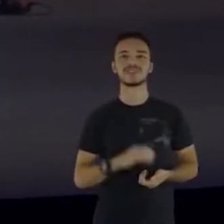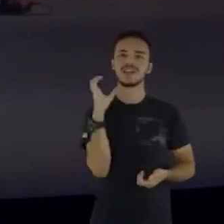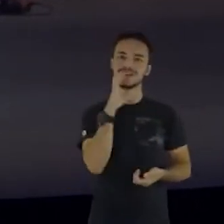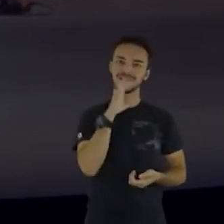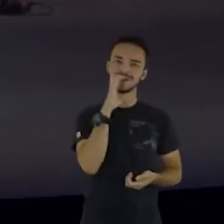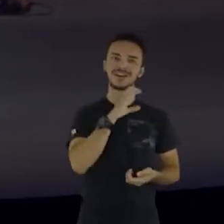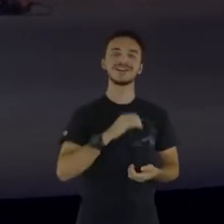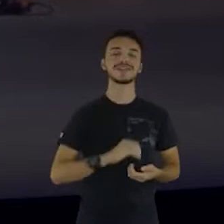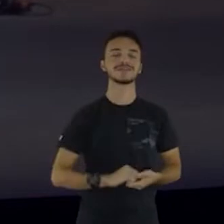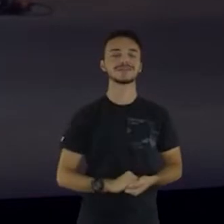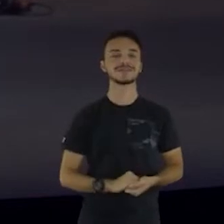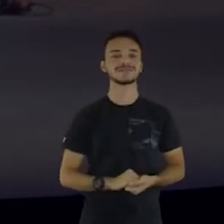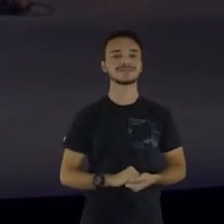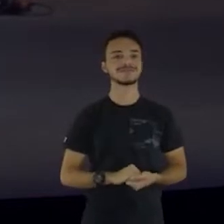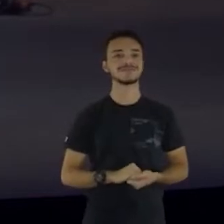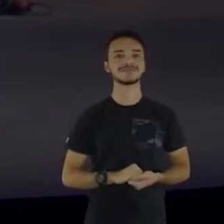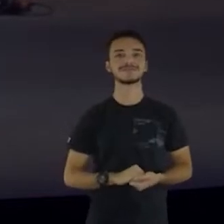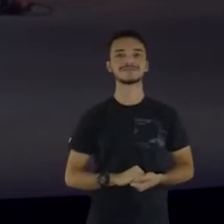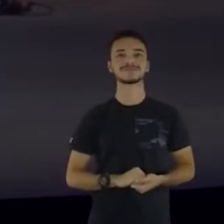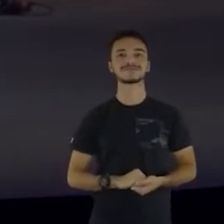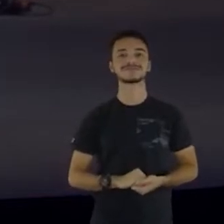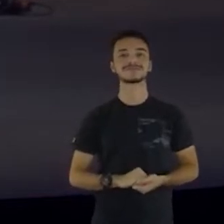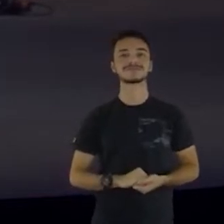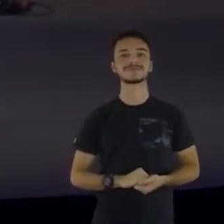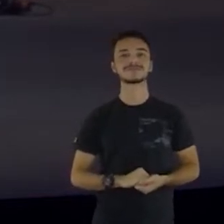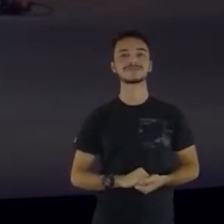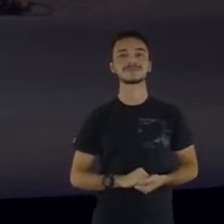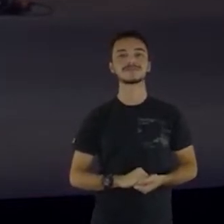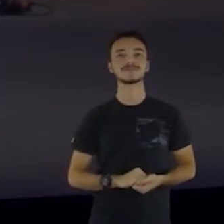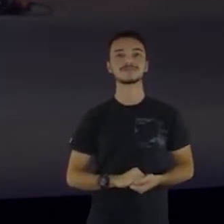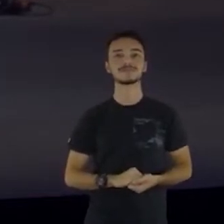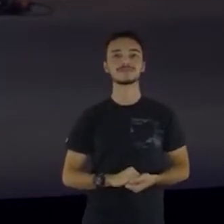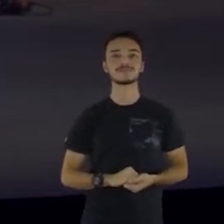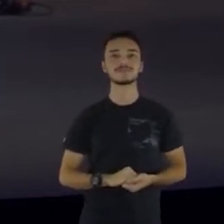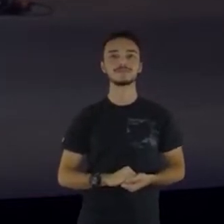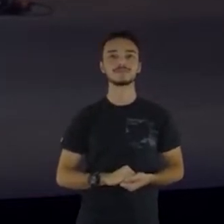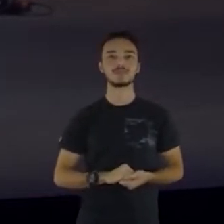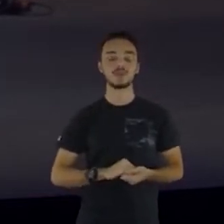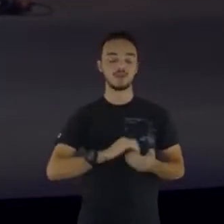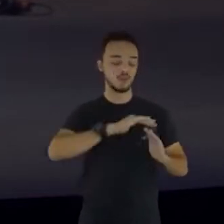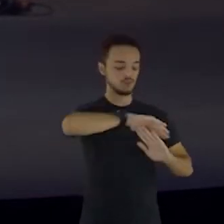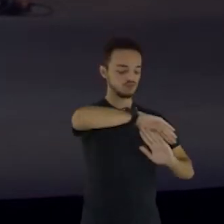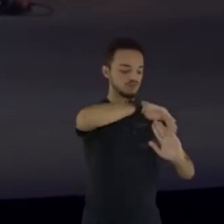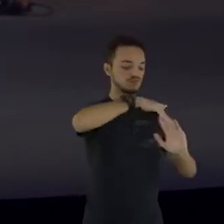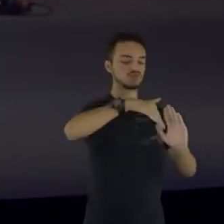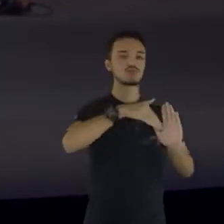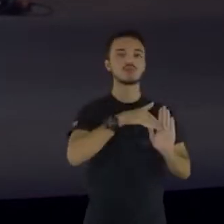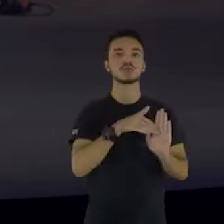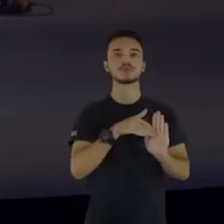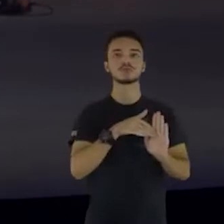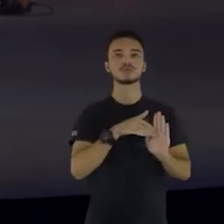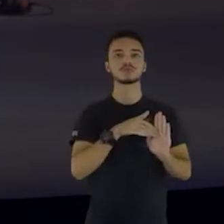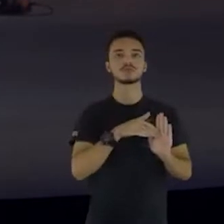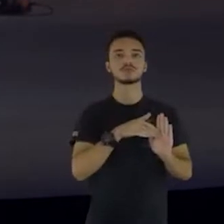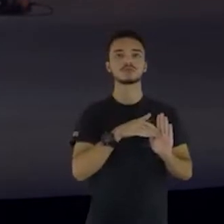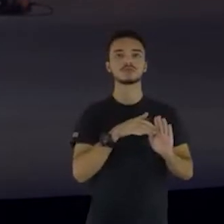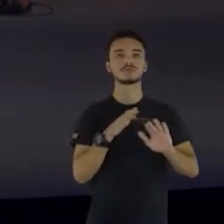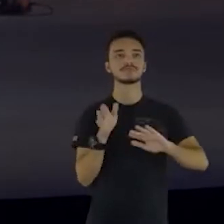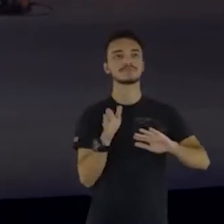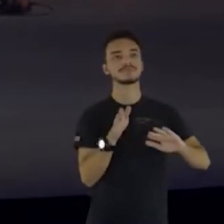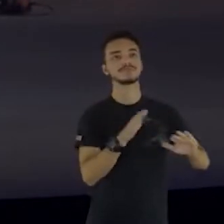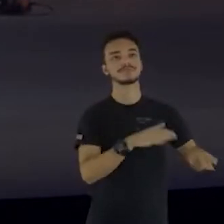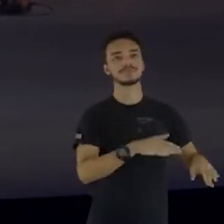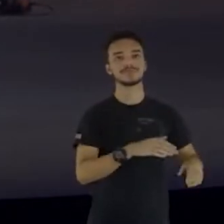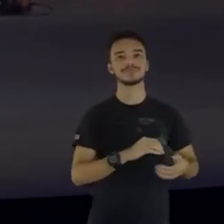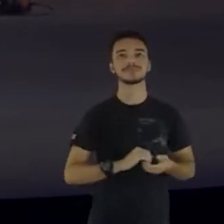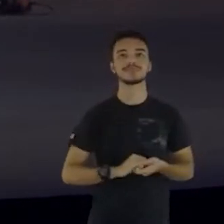rápido. Vamos lá, até que todos, ó, eu vou pedir para